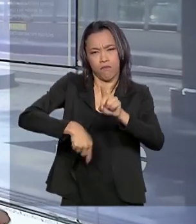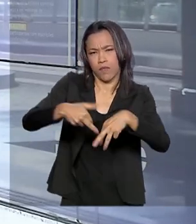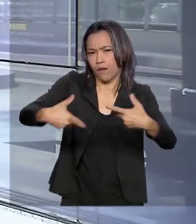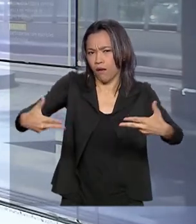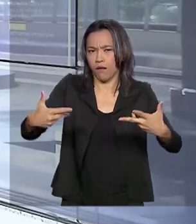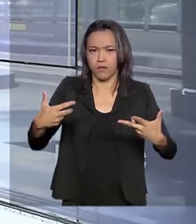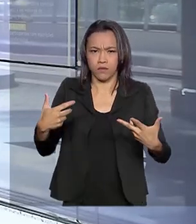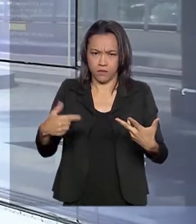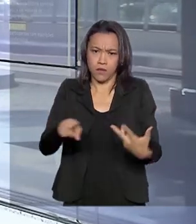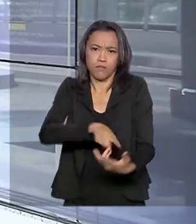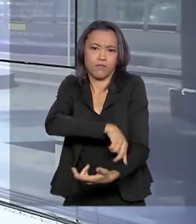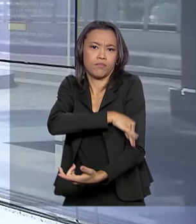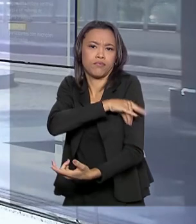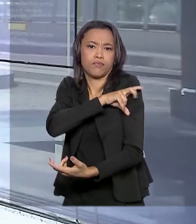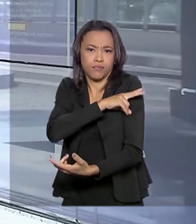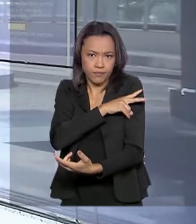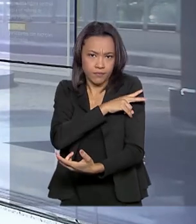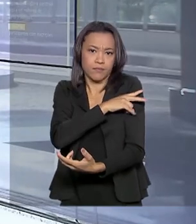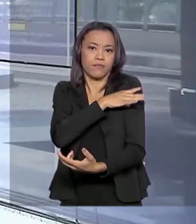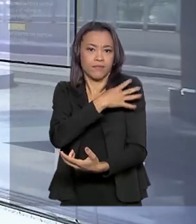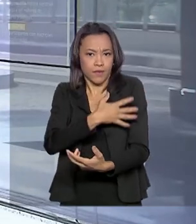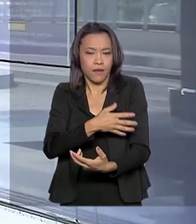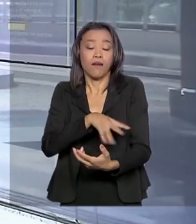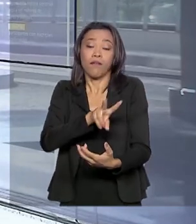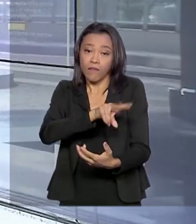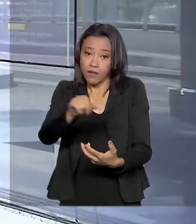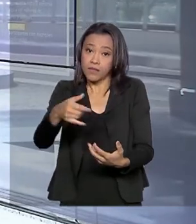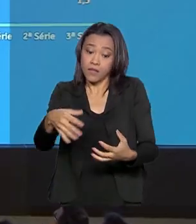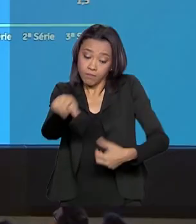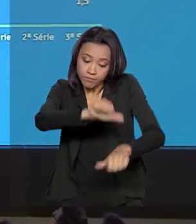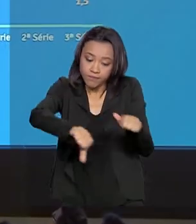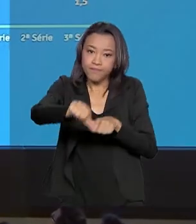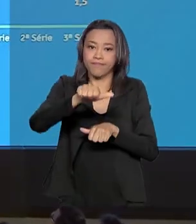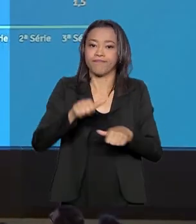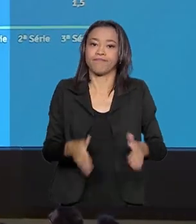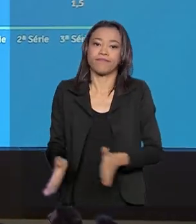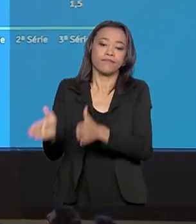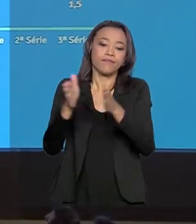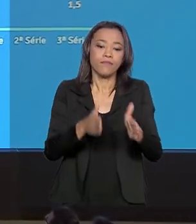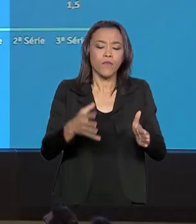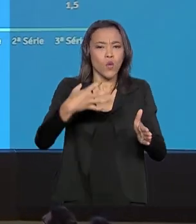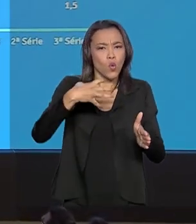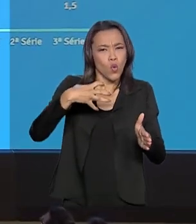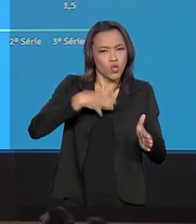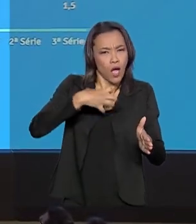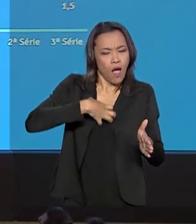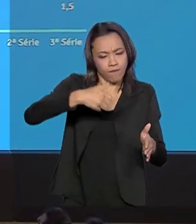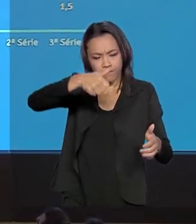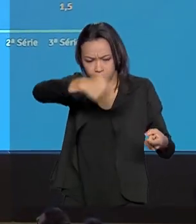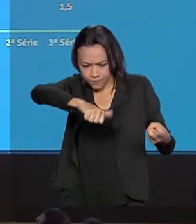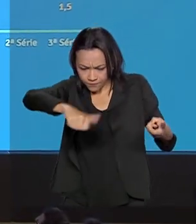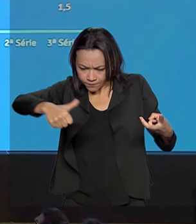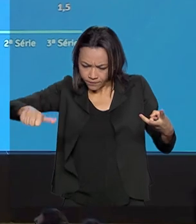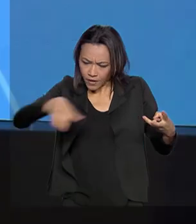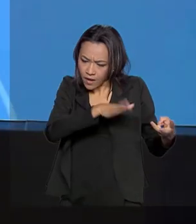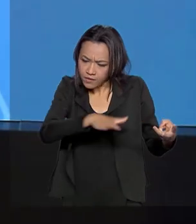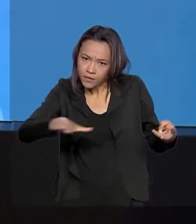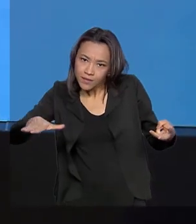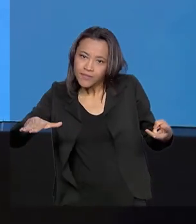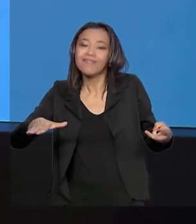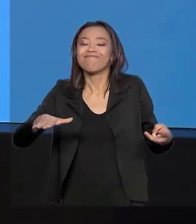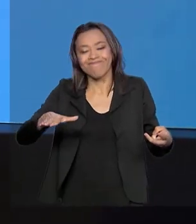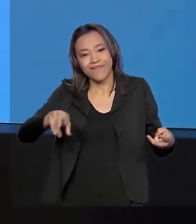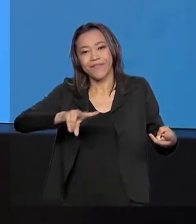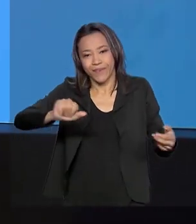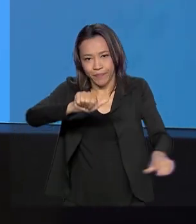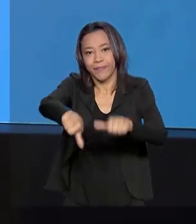e os Anos Iniciais do Ensino Fundamental deve ser reformulado. A forma de avaliar a alfabetização das crianças também deve passar